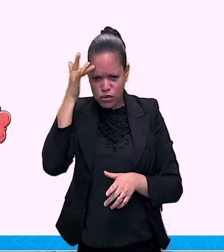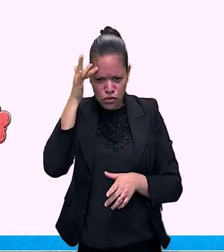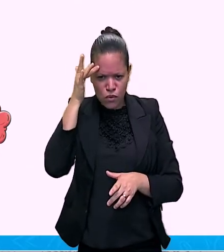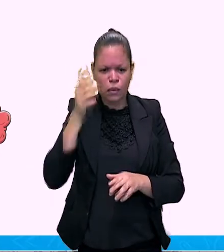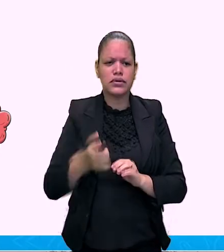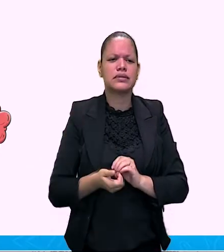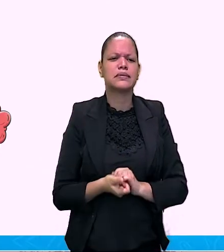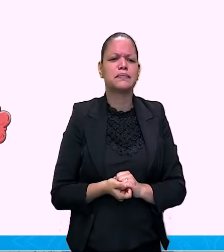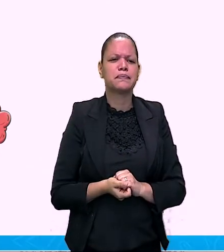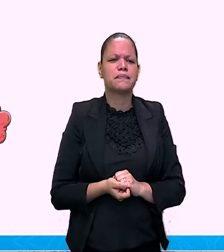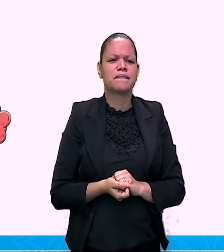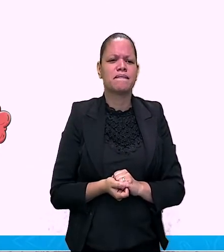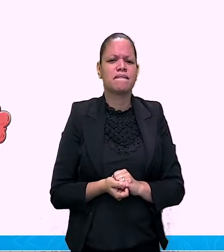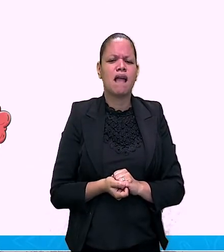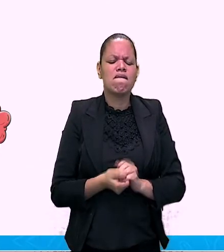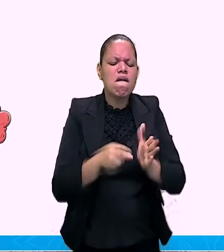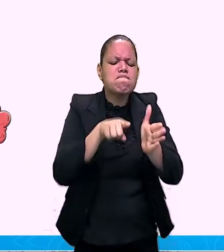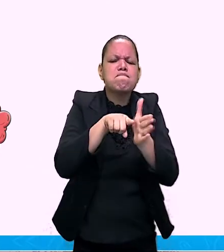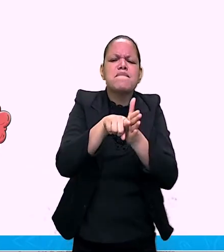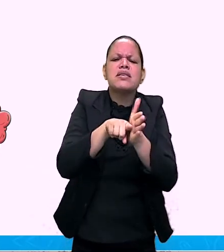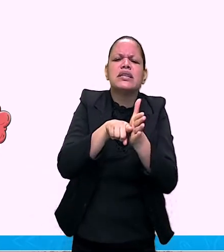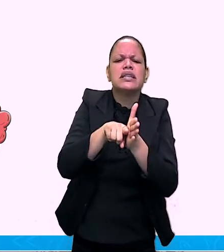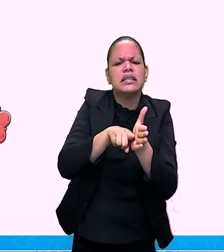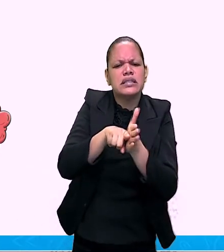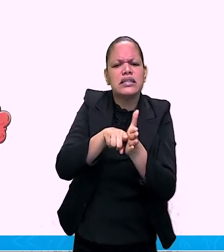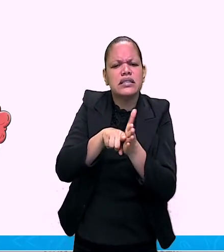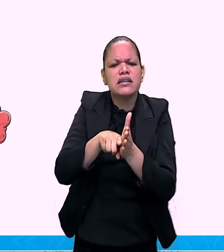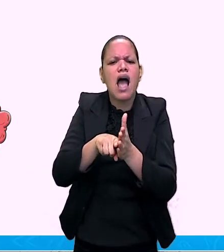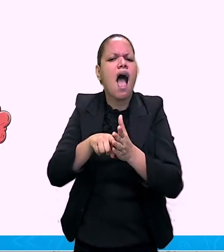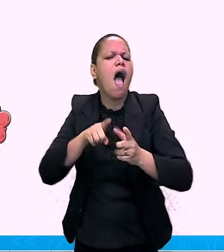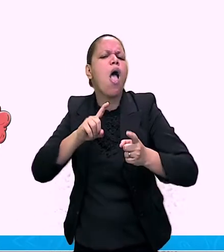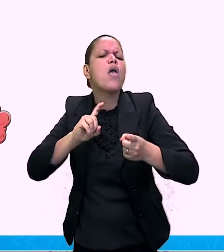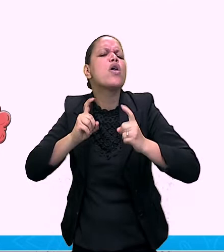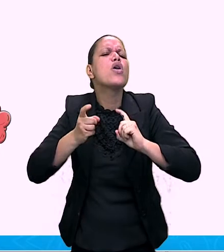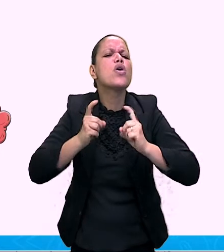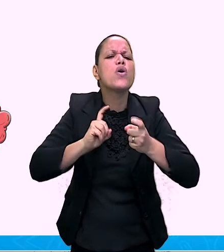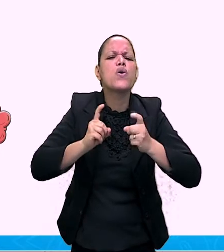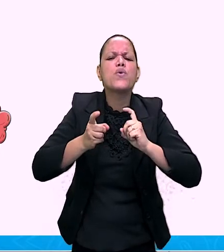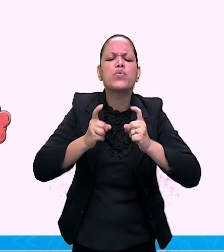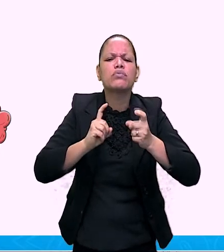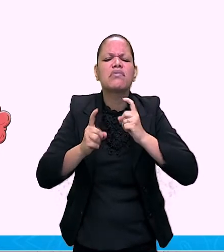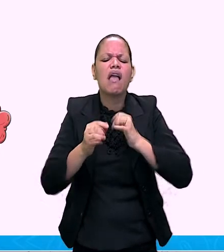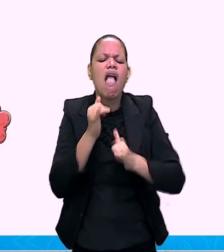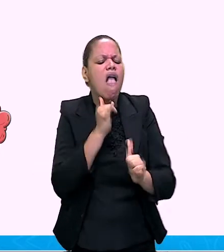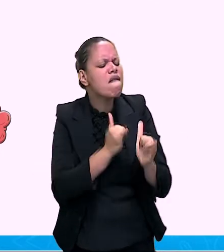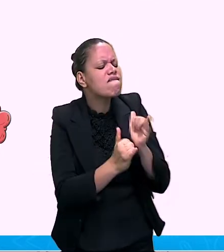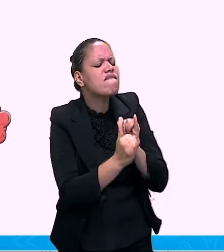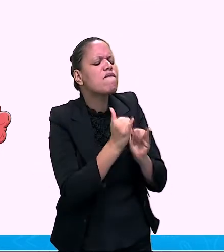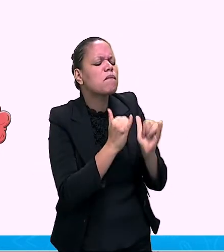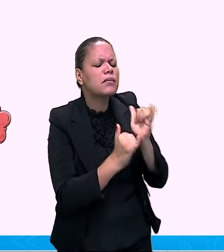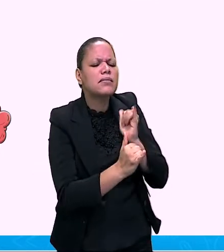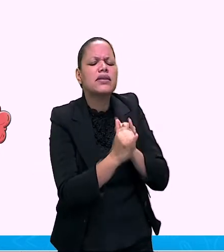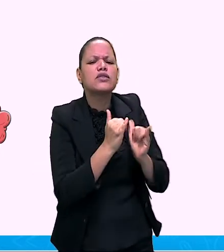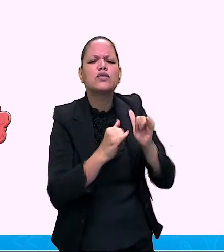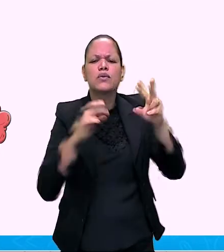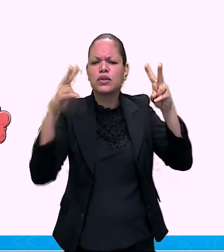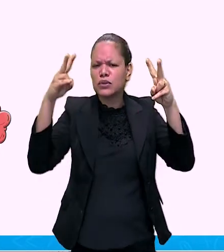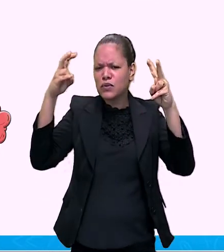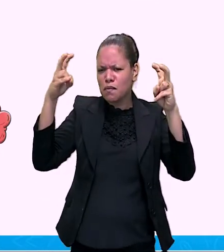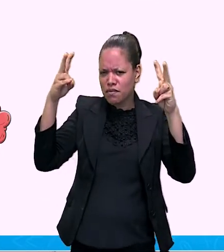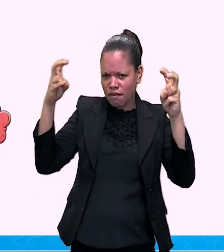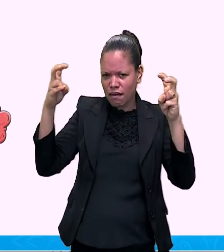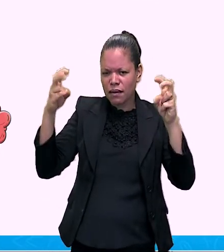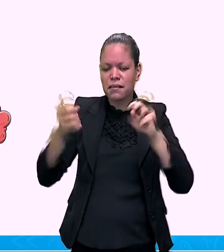Pesquisar e reunir as informações mais relevantes sobre o tema. Pesquisou? Vai fazendo as anotações,